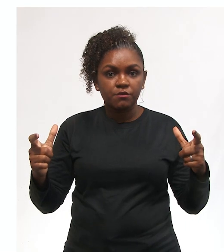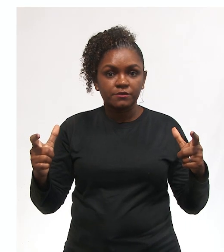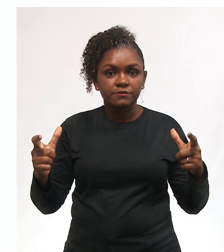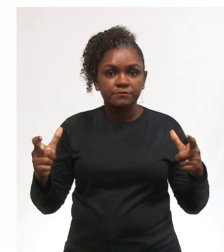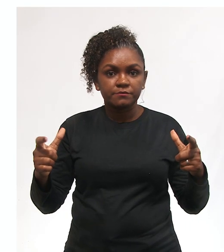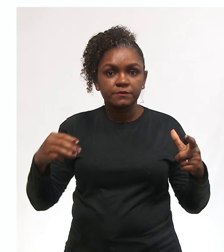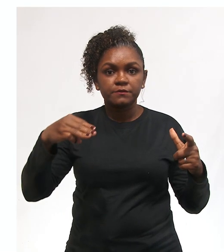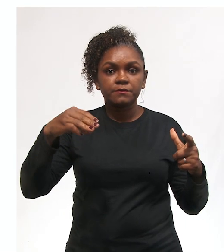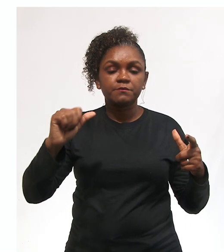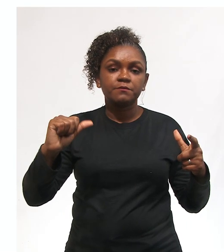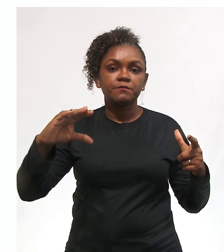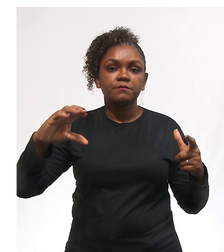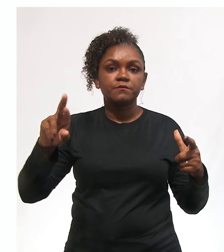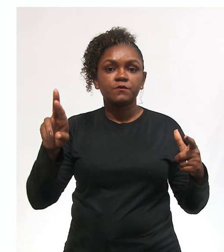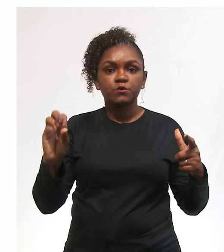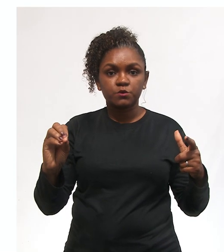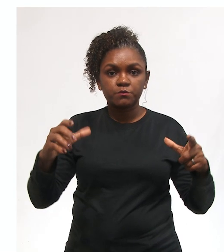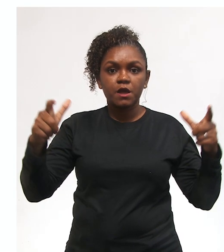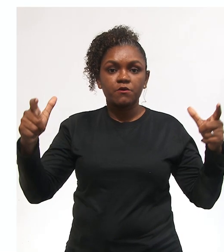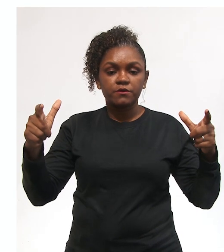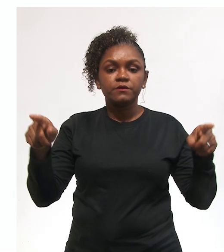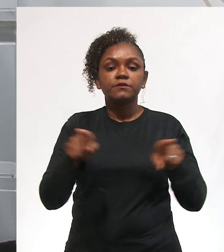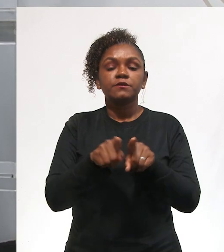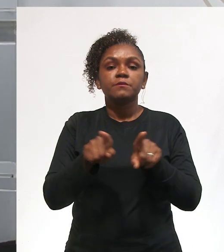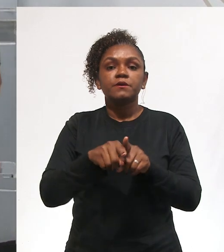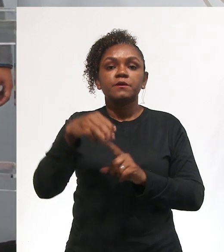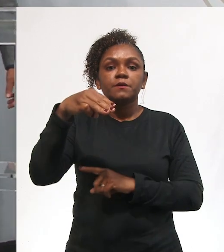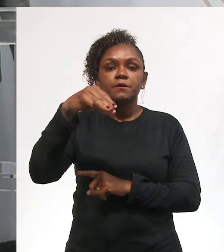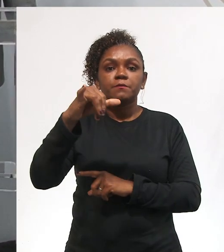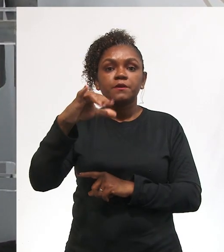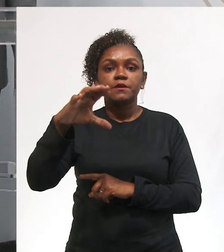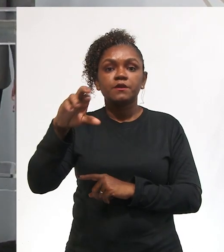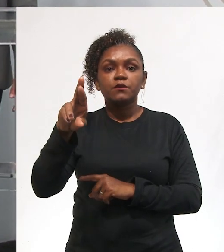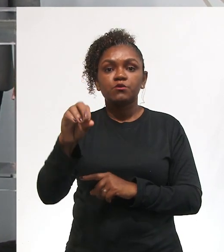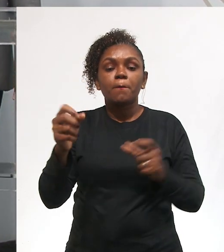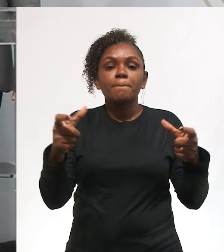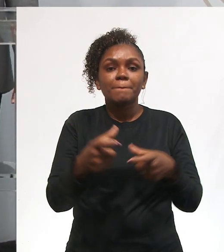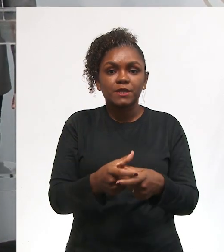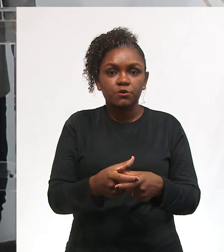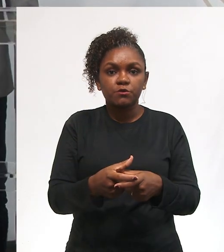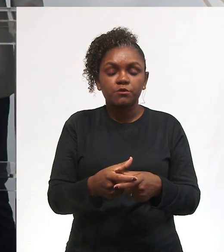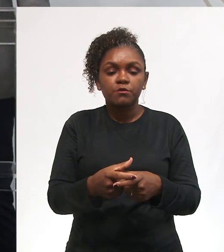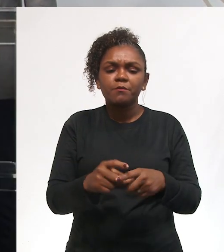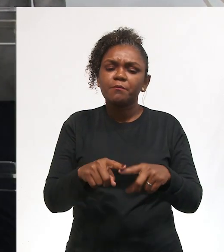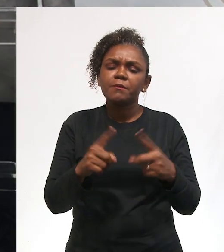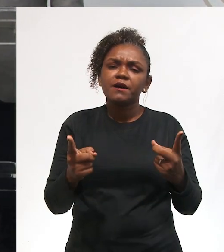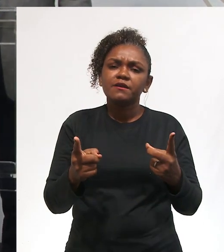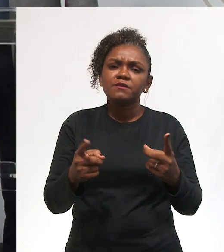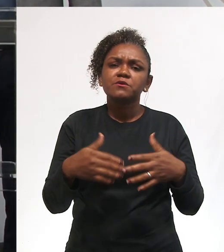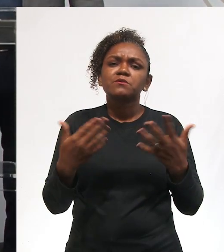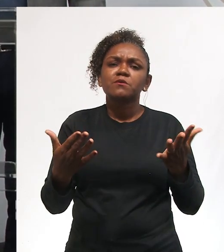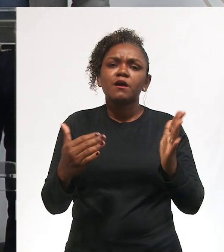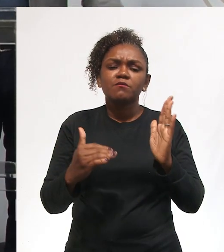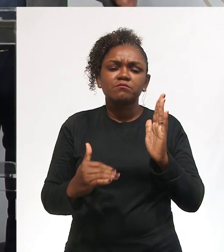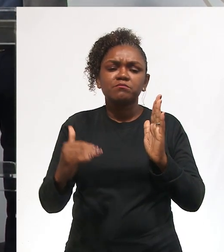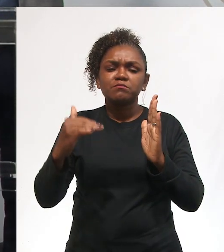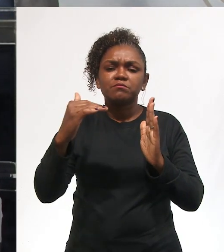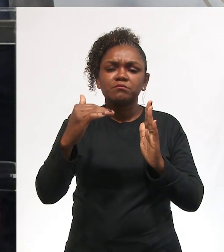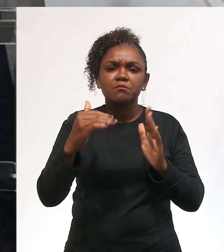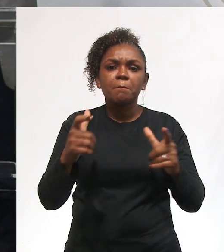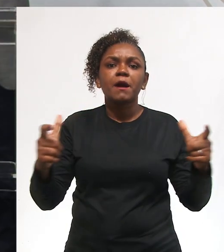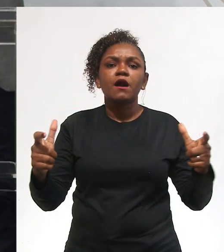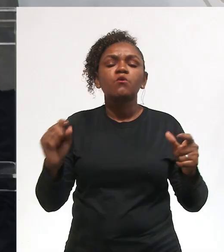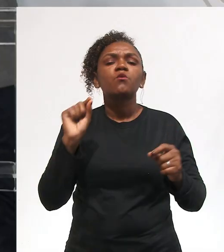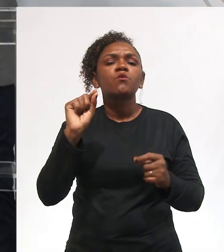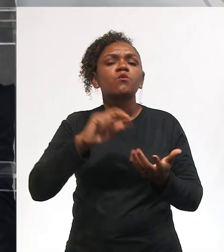maior, e um nível menor. Então, pessoal, o que é um nível de planejamento didático, pedagógico